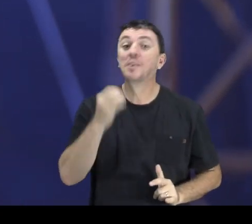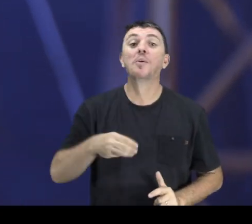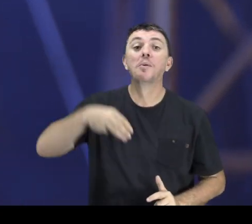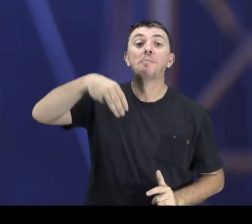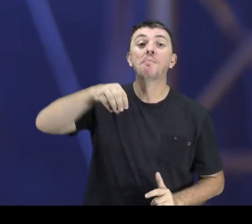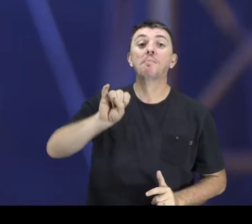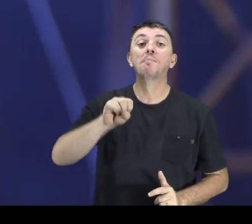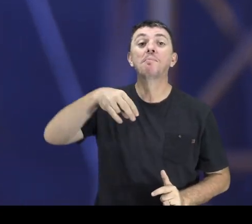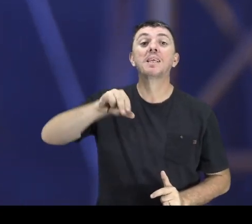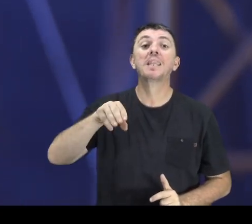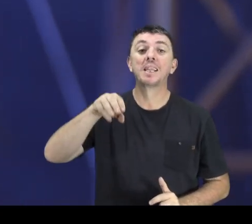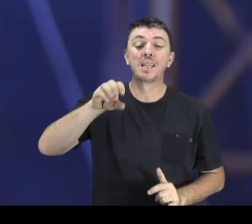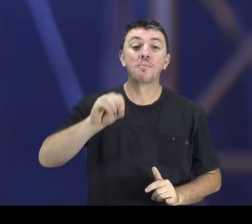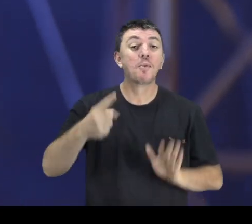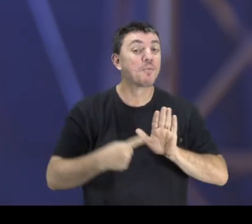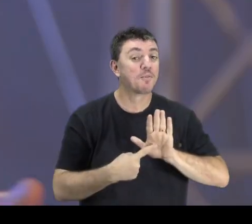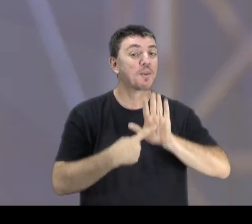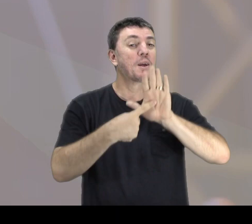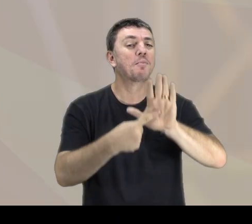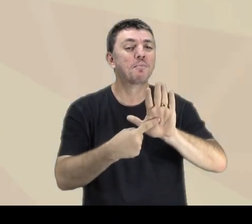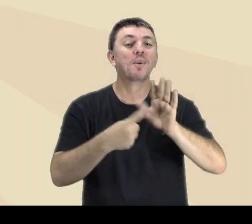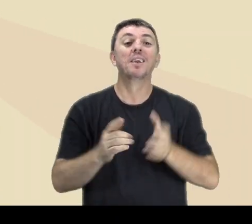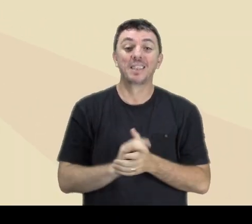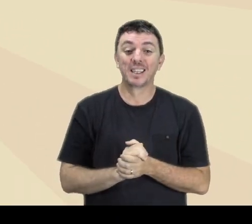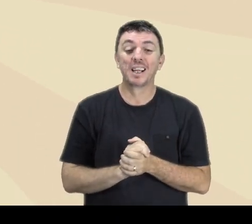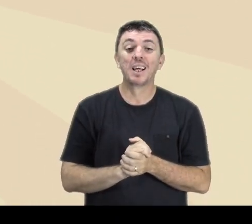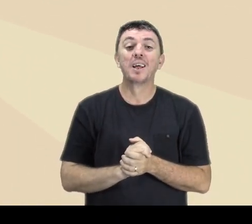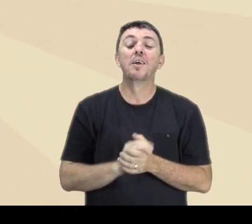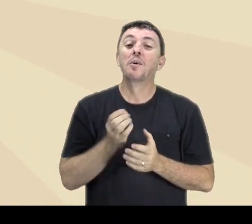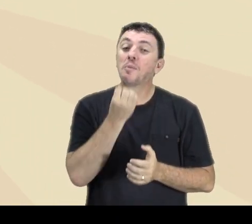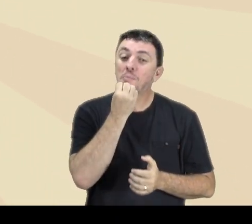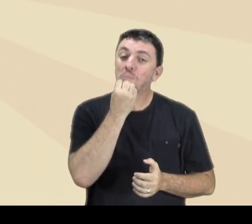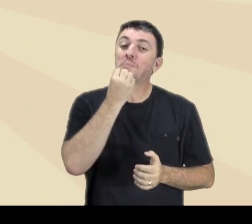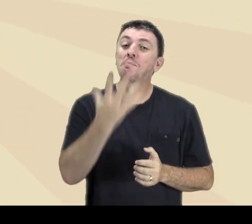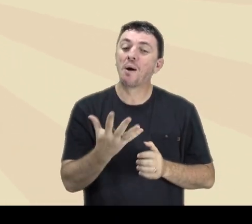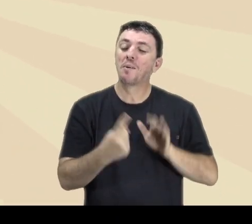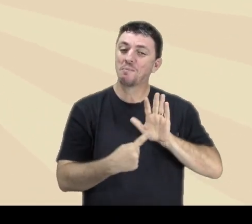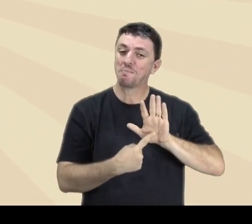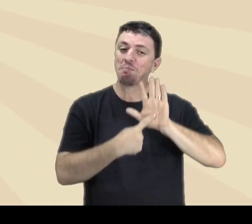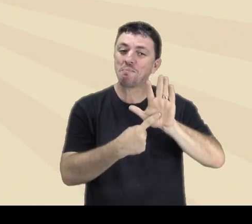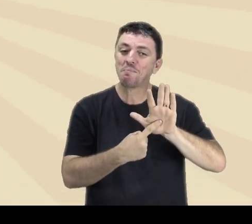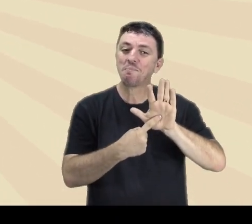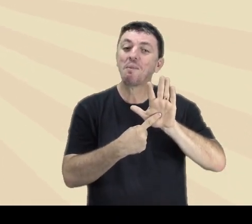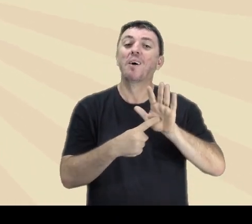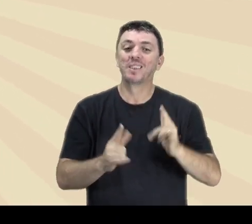iniciar agora o espetáculo. Tenham todos um bom espetáculo.